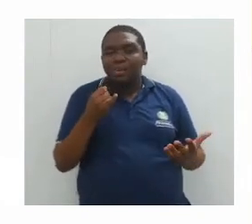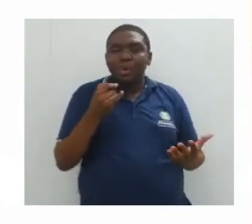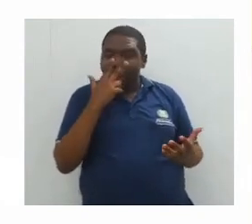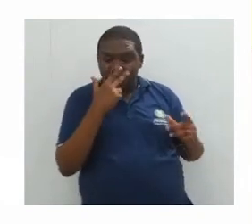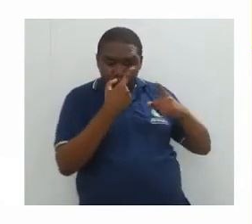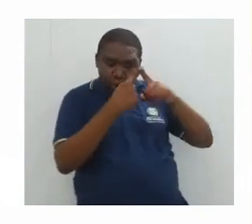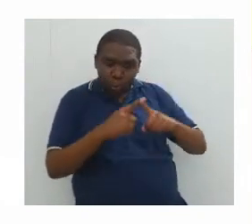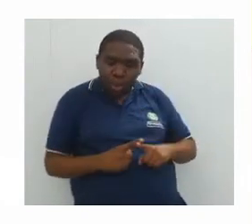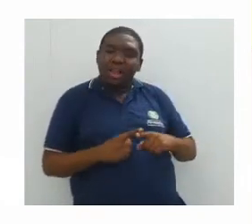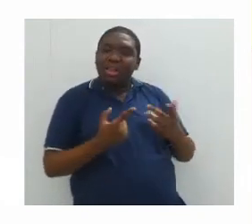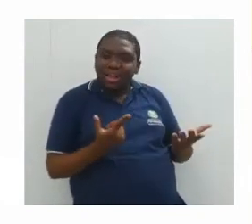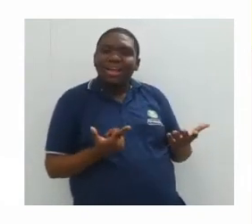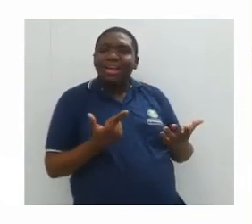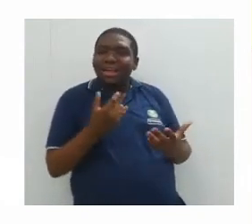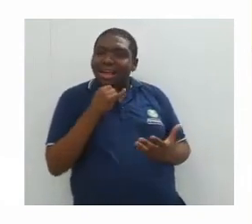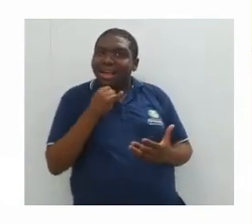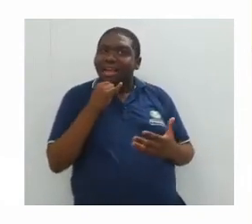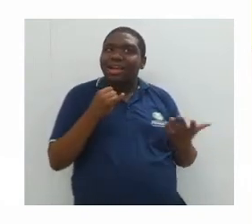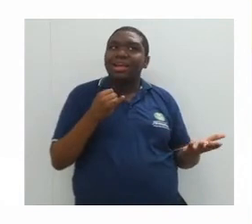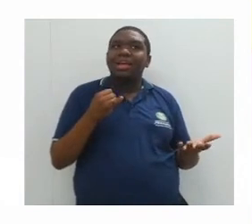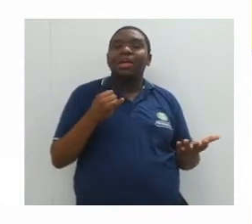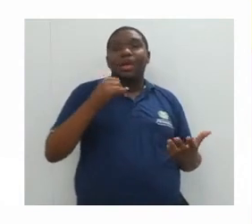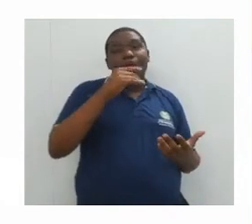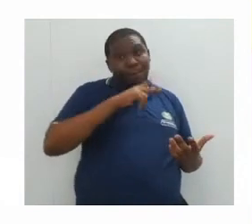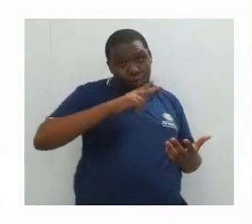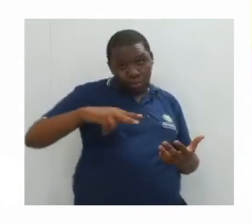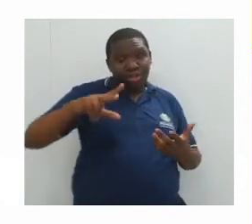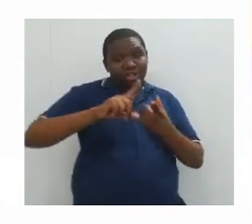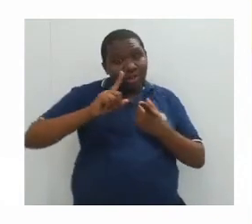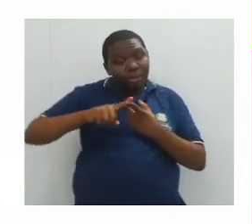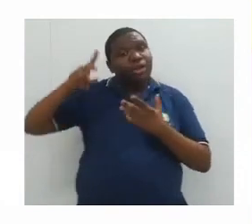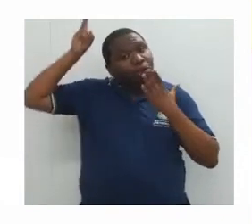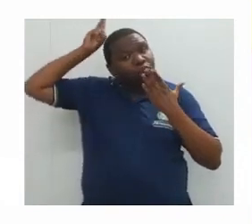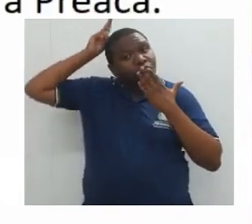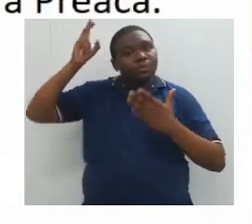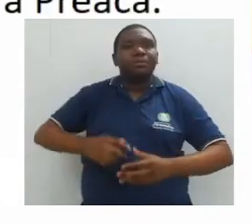o português e os indígenas e os índios.